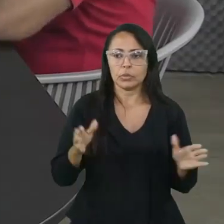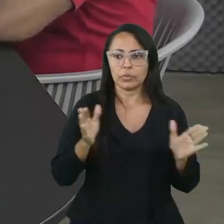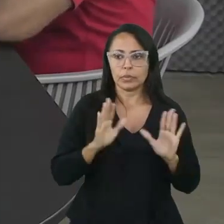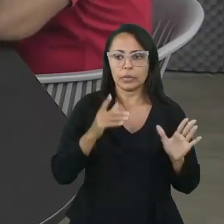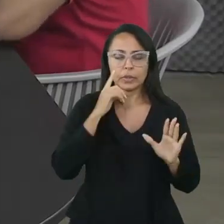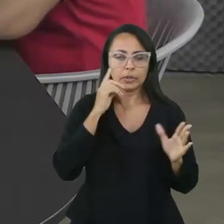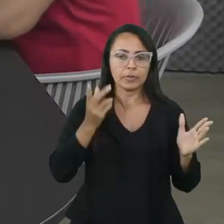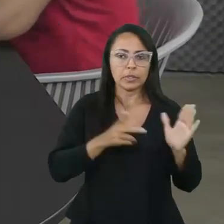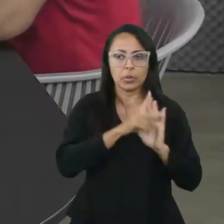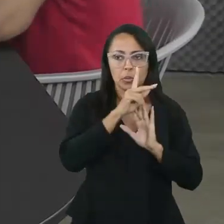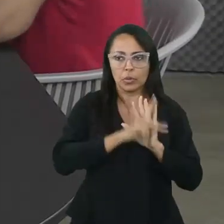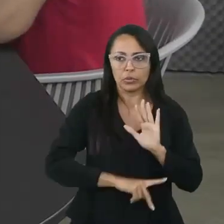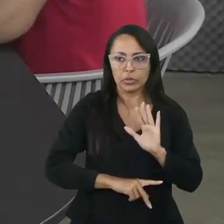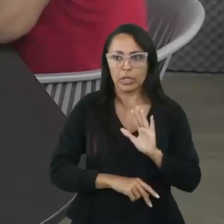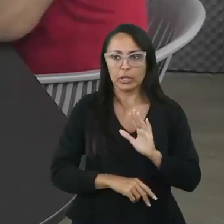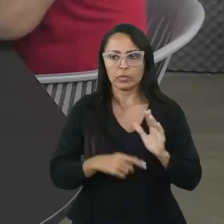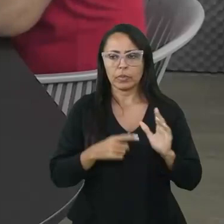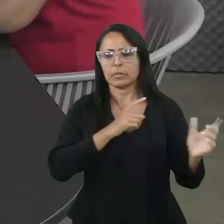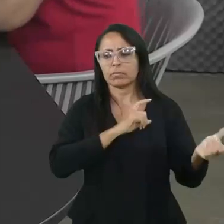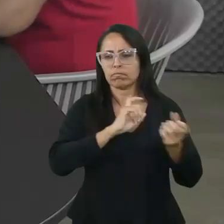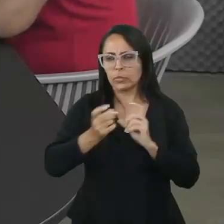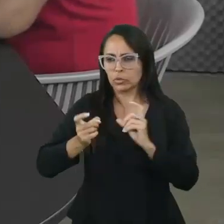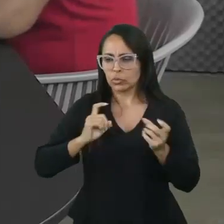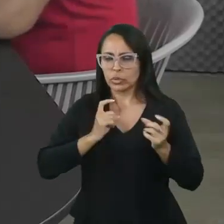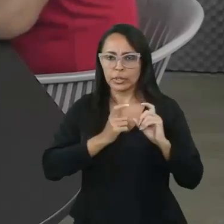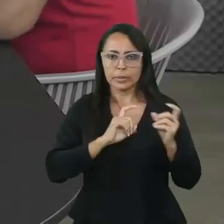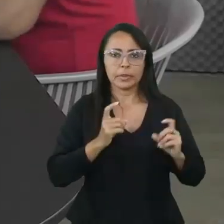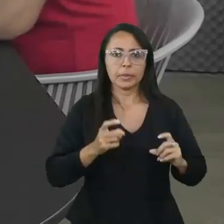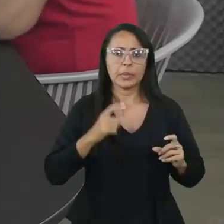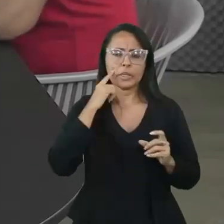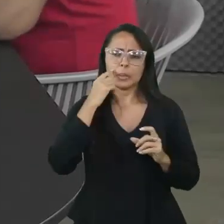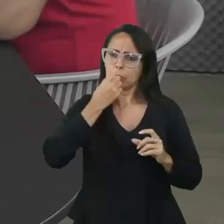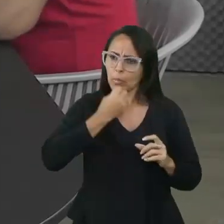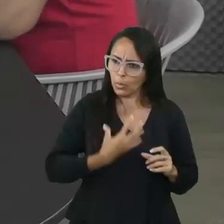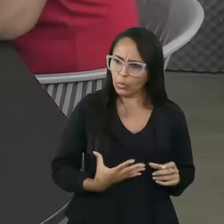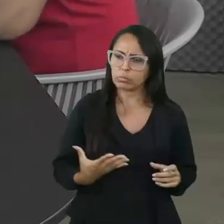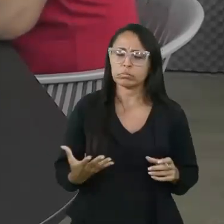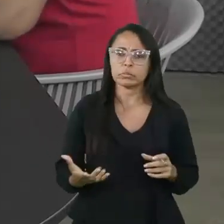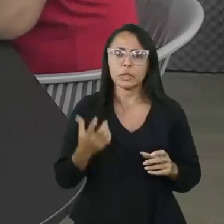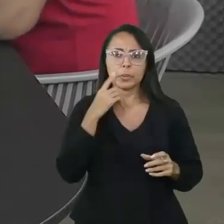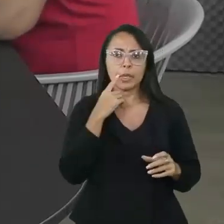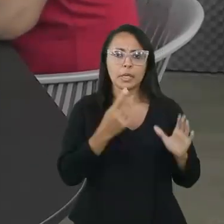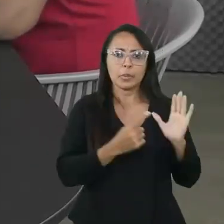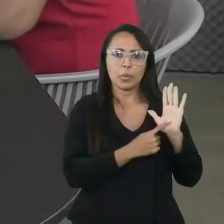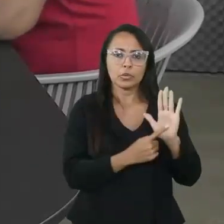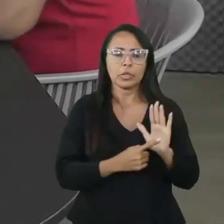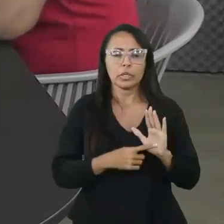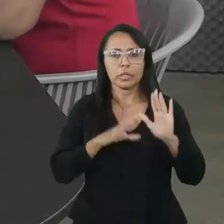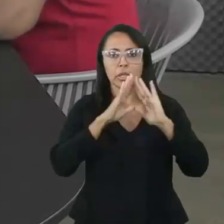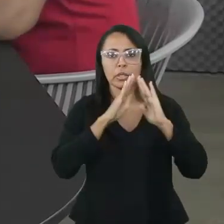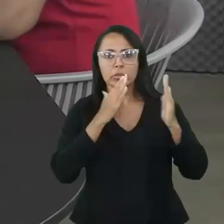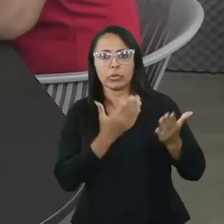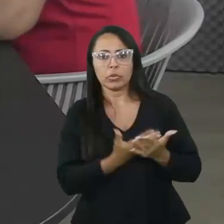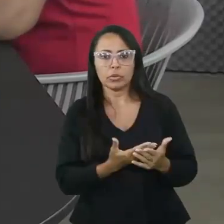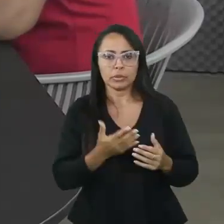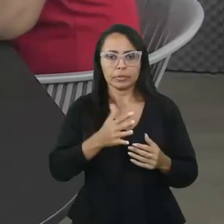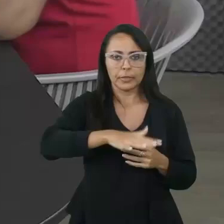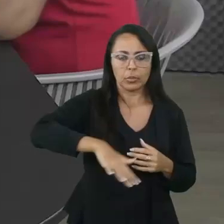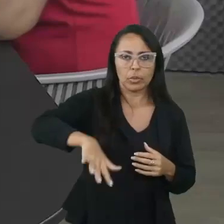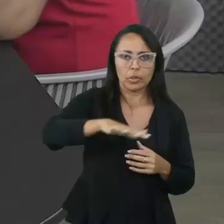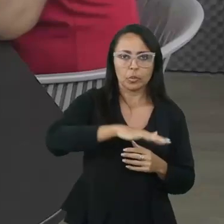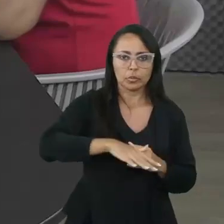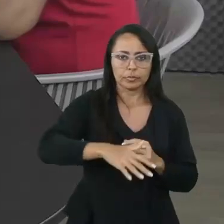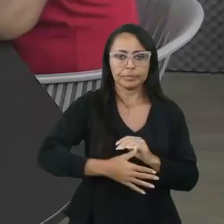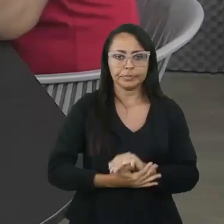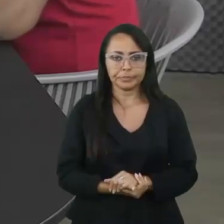projeto, tu traz a Fiocruz também para discutir. isso é muito bacana, porque é mostrar que a escola ela é esse campo